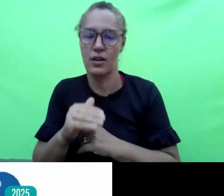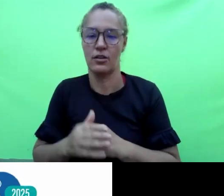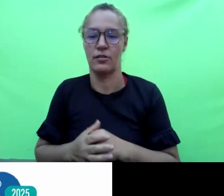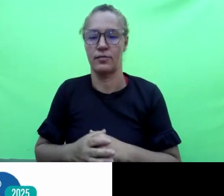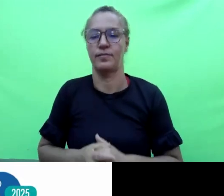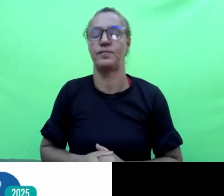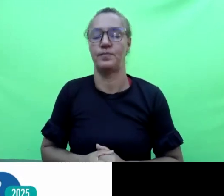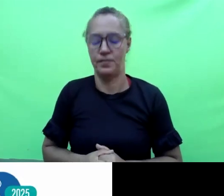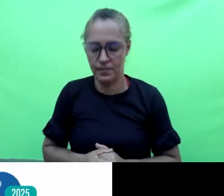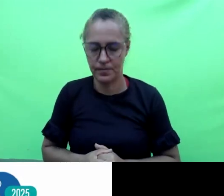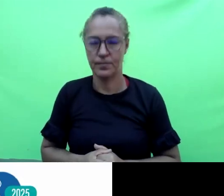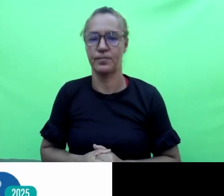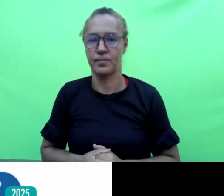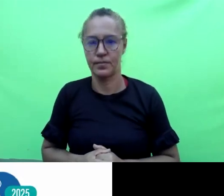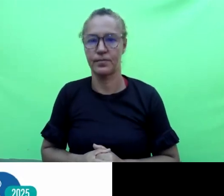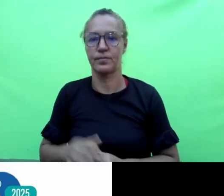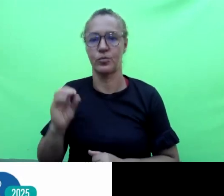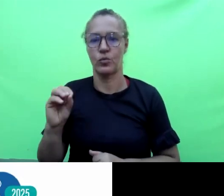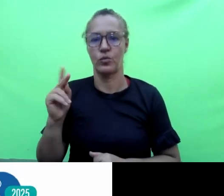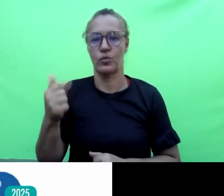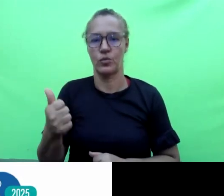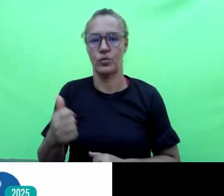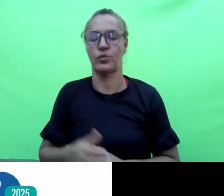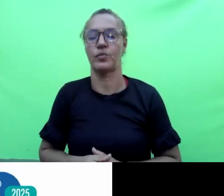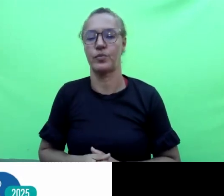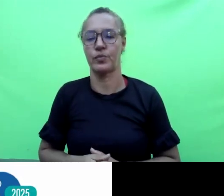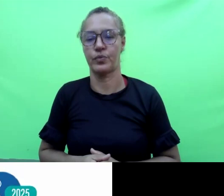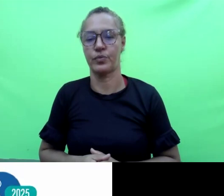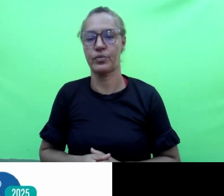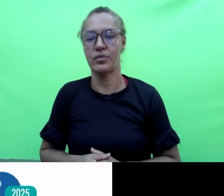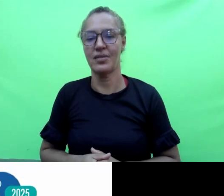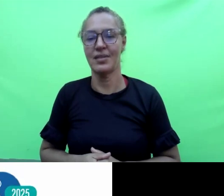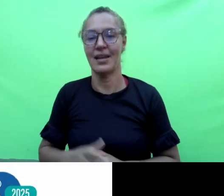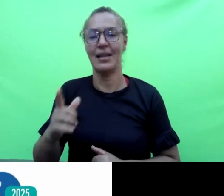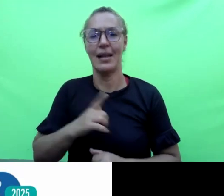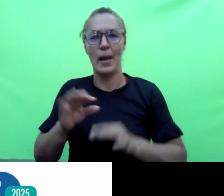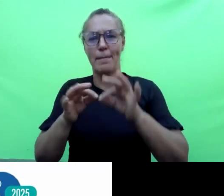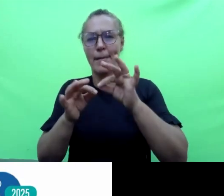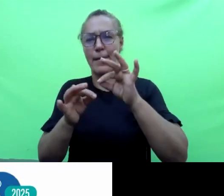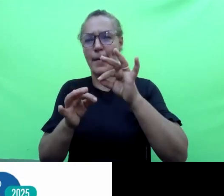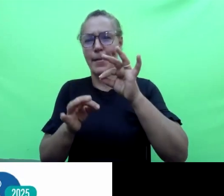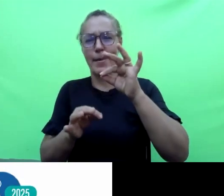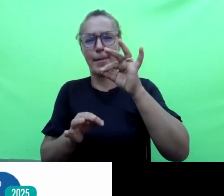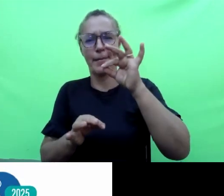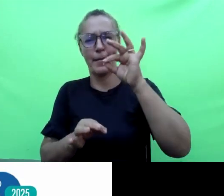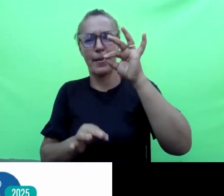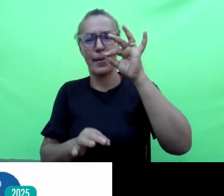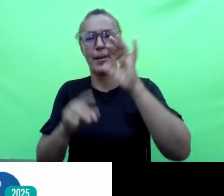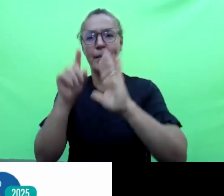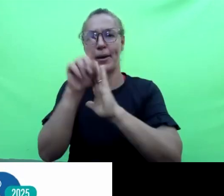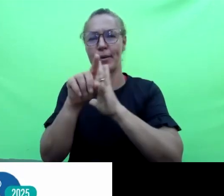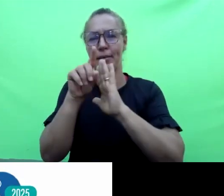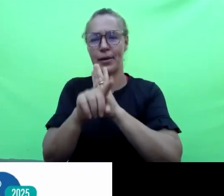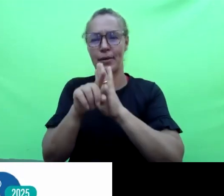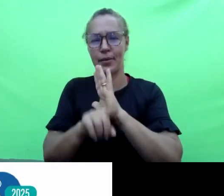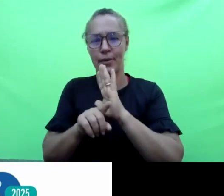Ah, ok, perfeito. Nós temos mais 5 minutos, tem muitas perguntas, a gente vai tentar chegar ao máximo delas, mas tem respeito ao